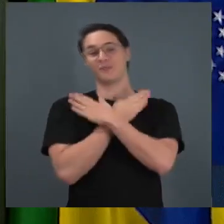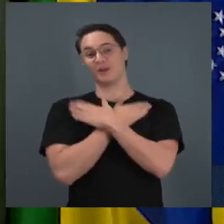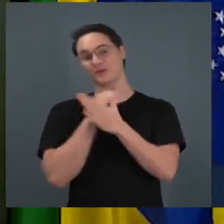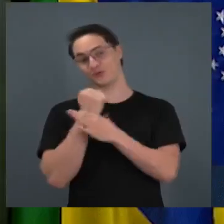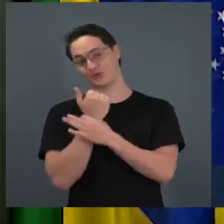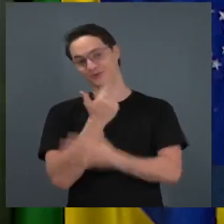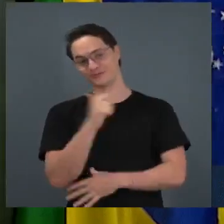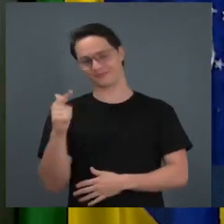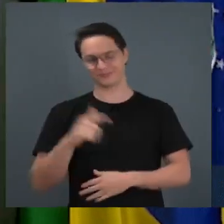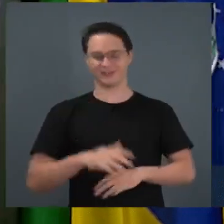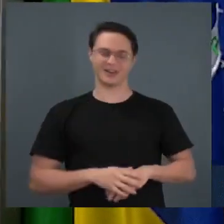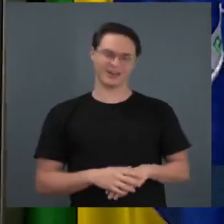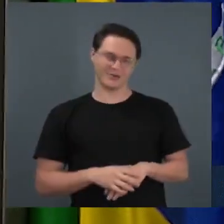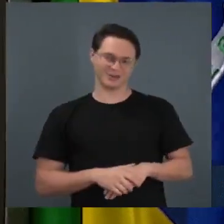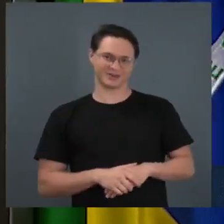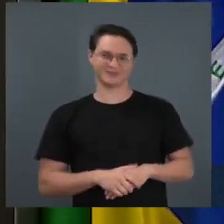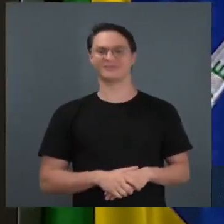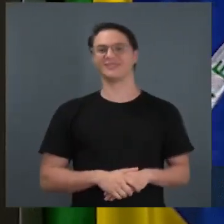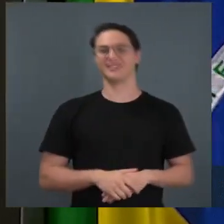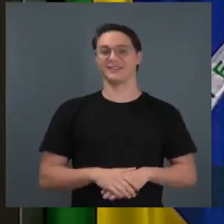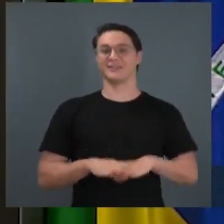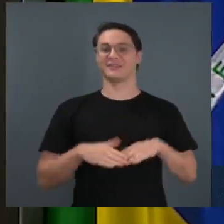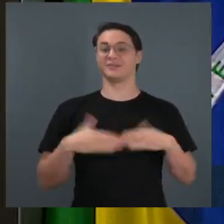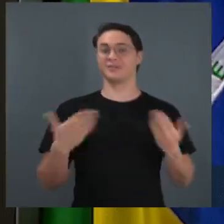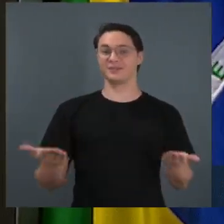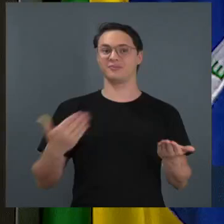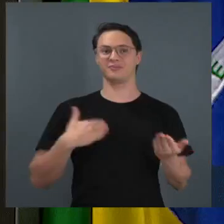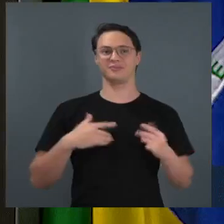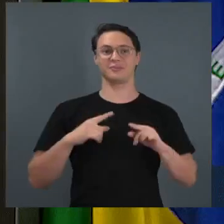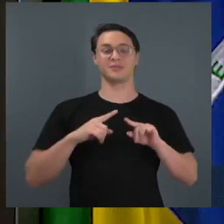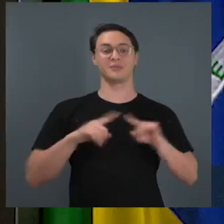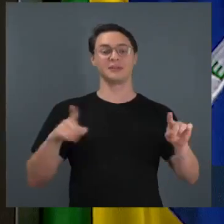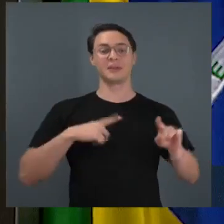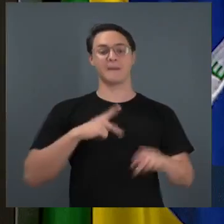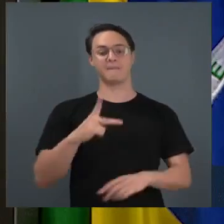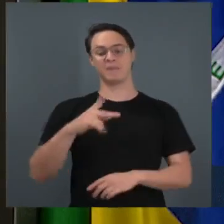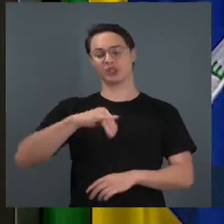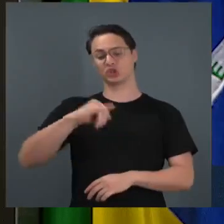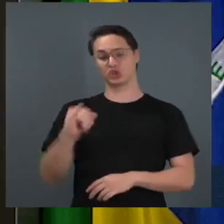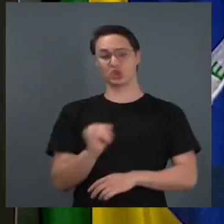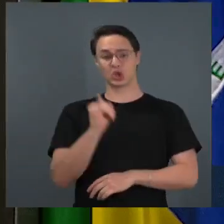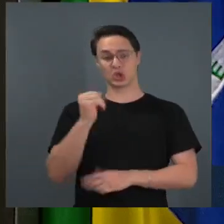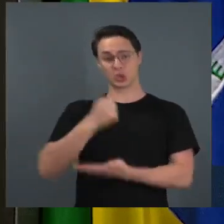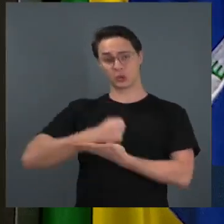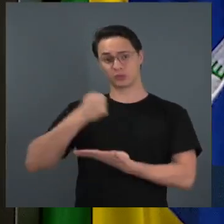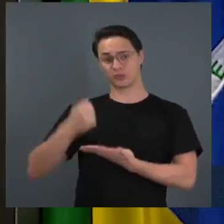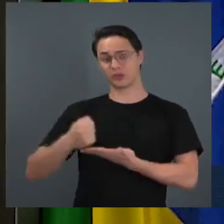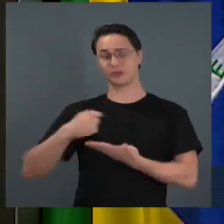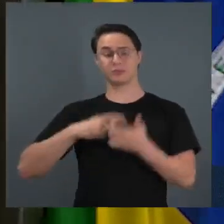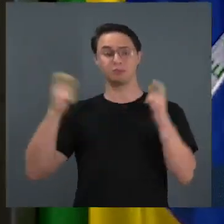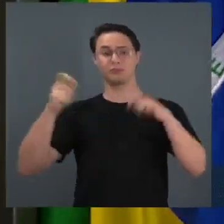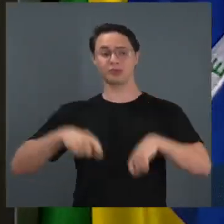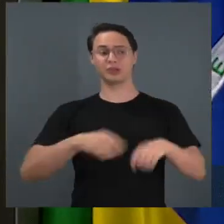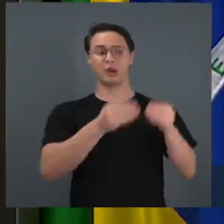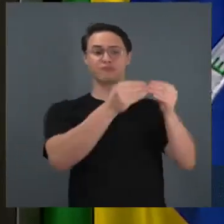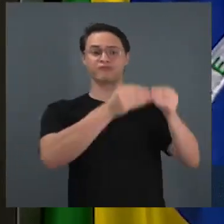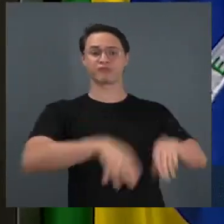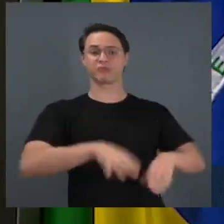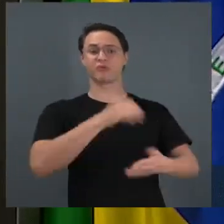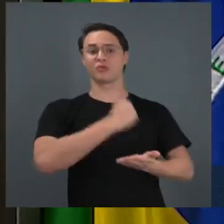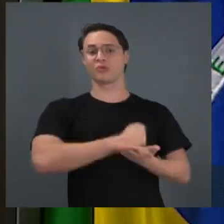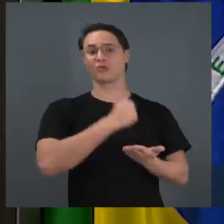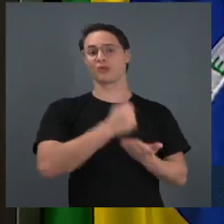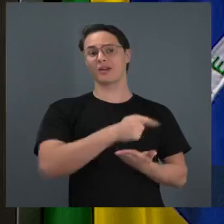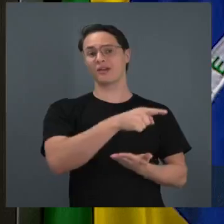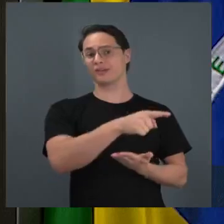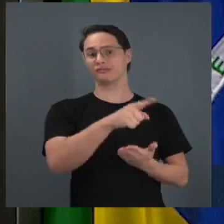Quando identificada como fraude, a pejotização pode levar à condenação do